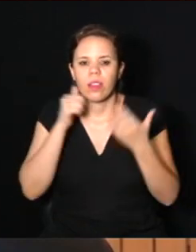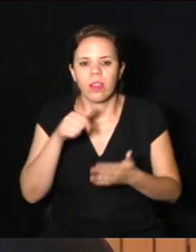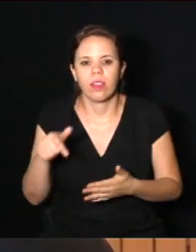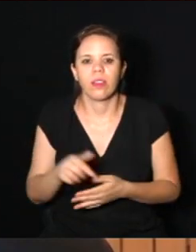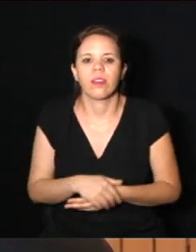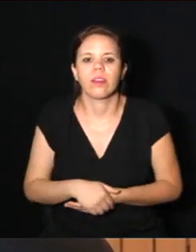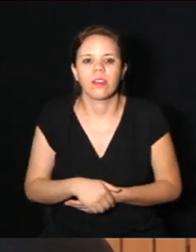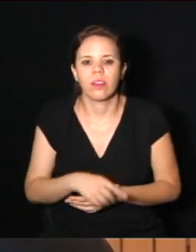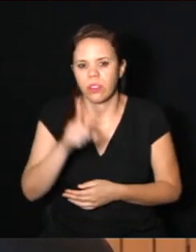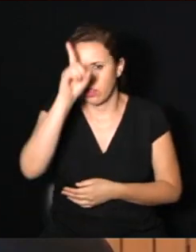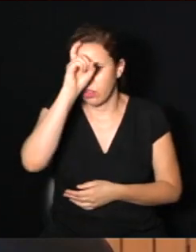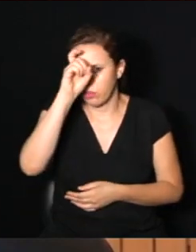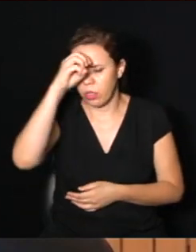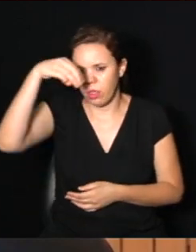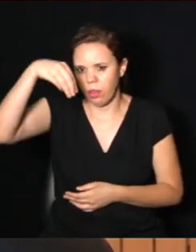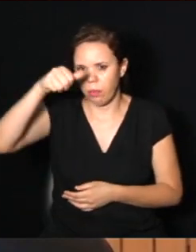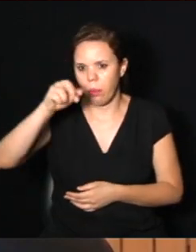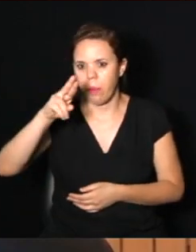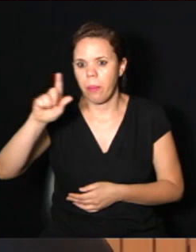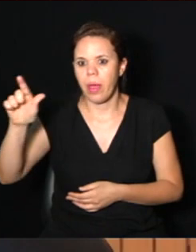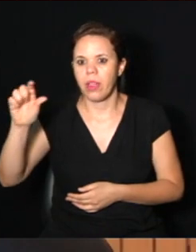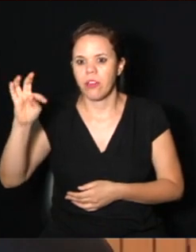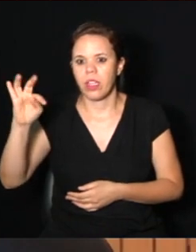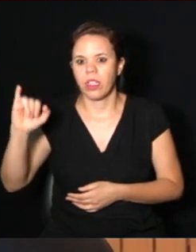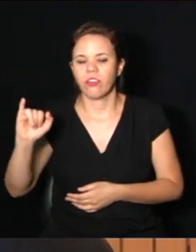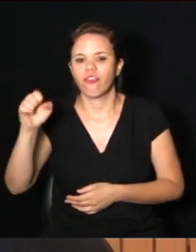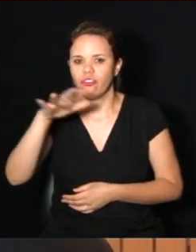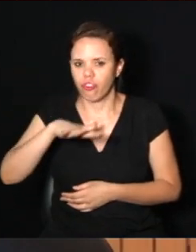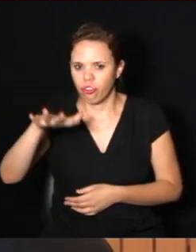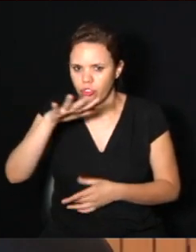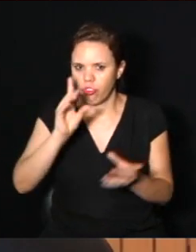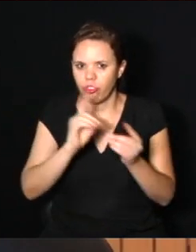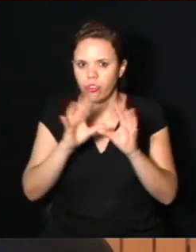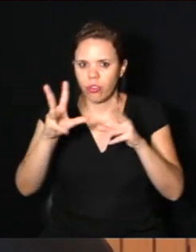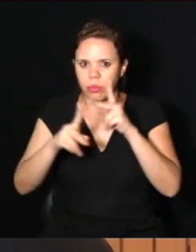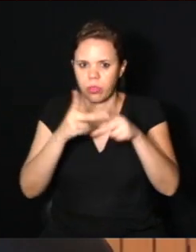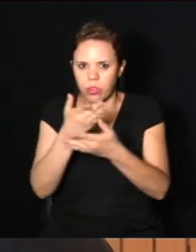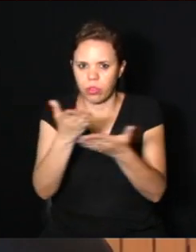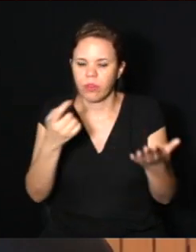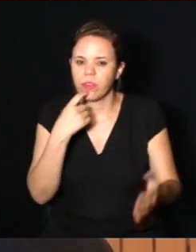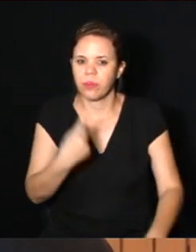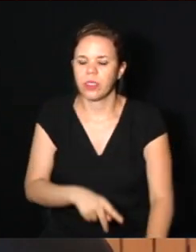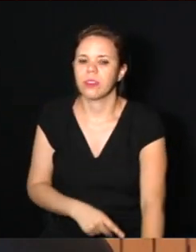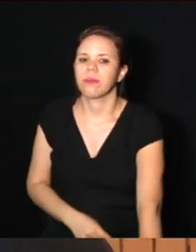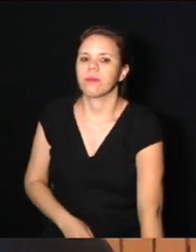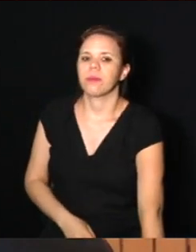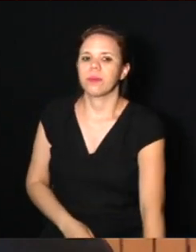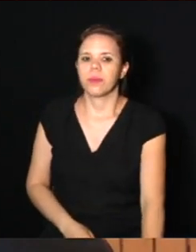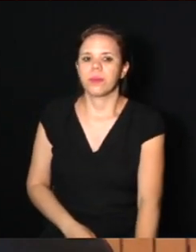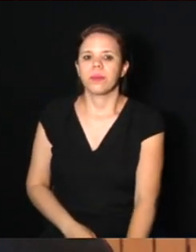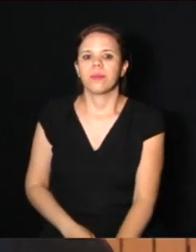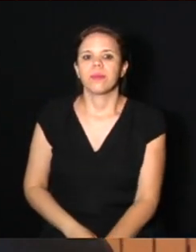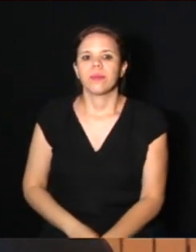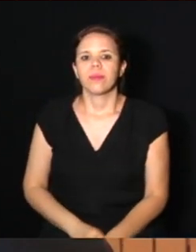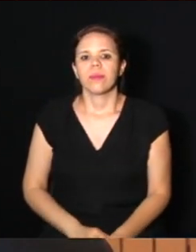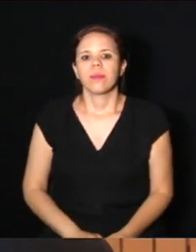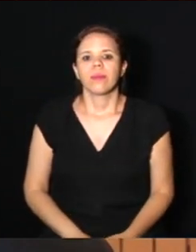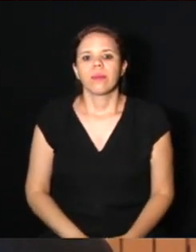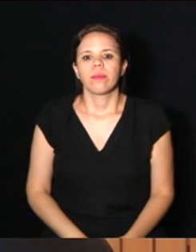Hospital Mário Gatti. Nós entendemos que é um hospital geral, que atende a população toda de Campinas,